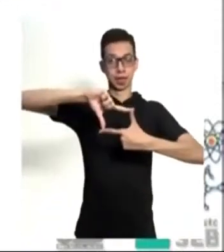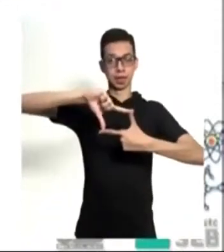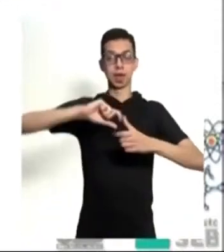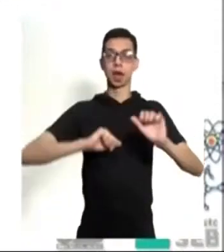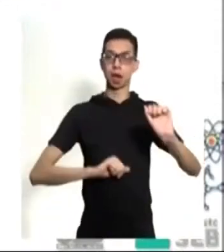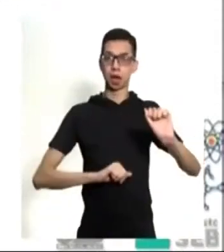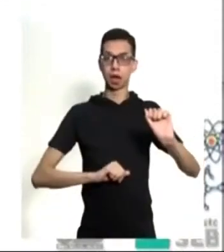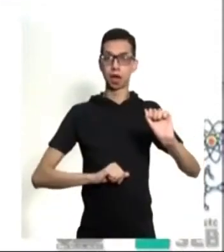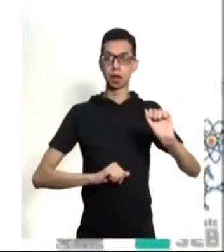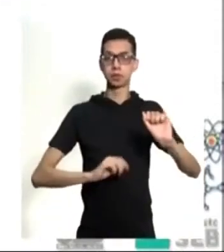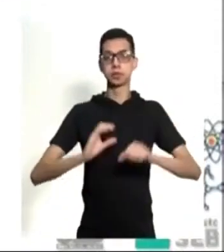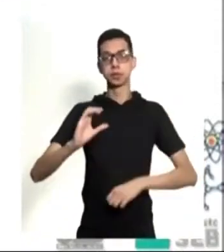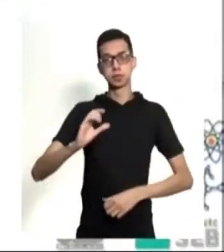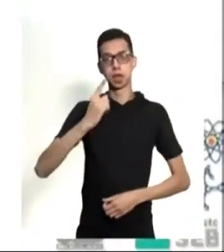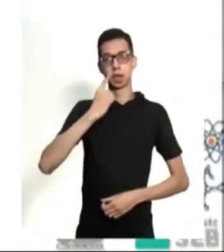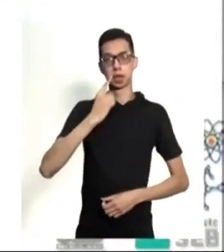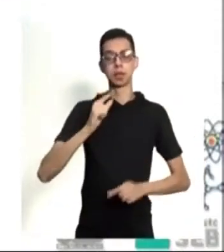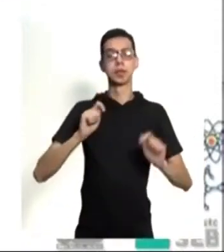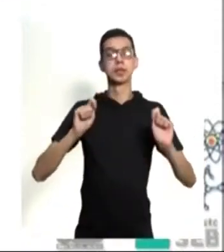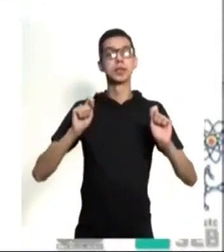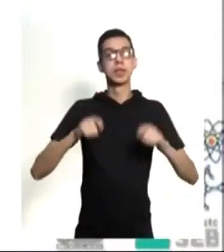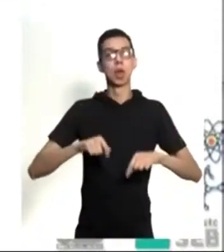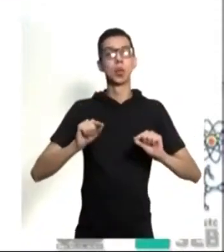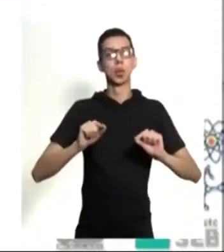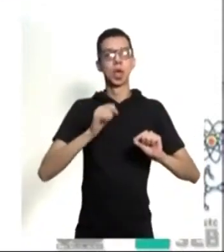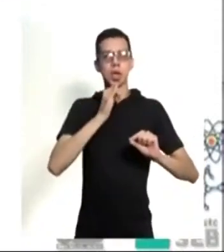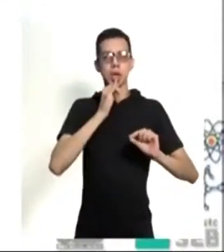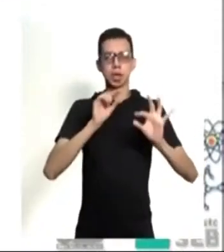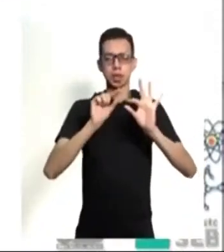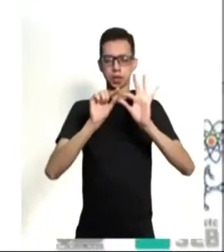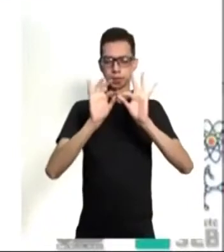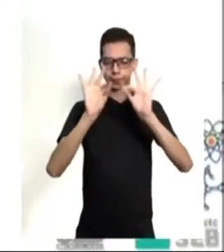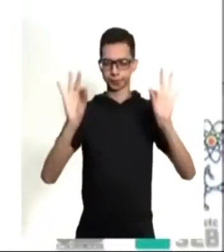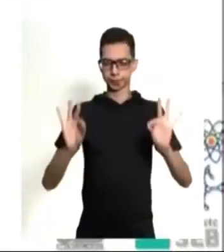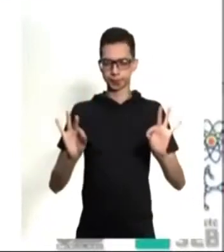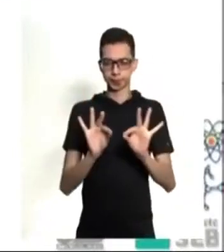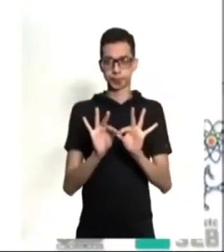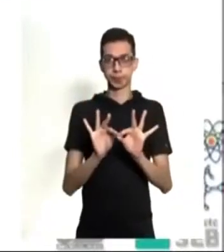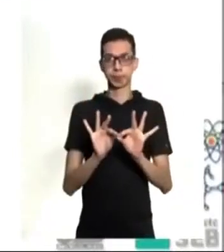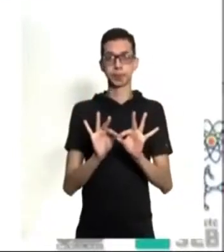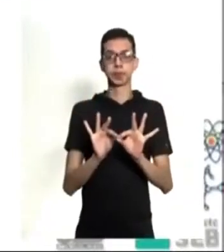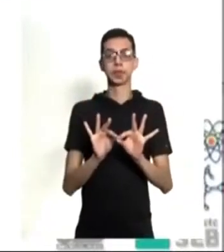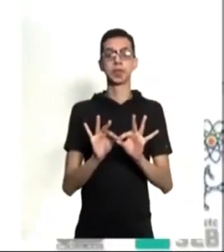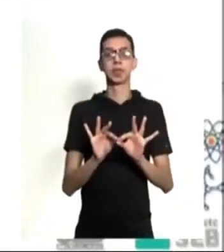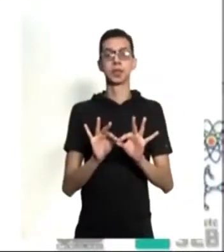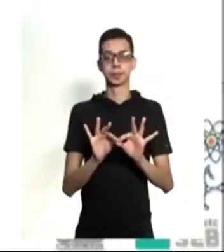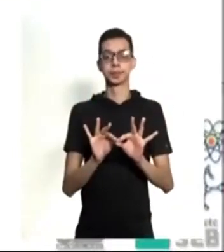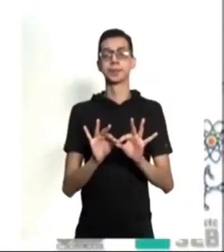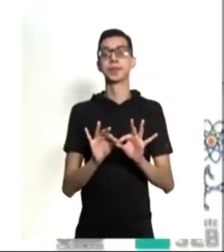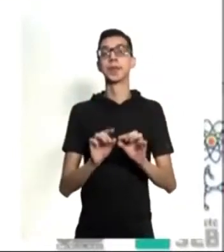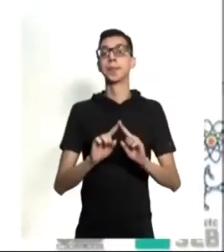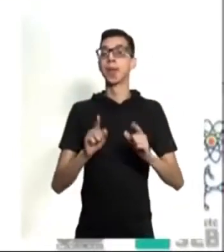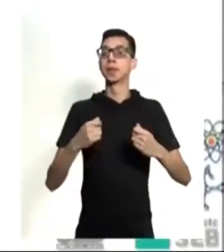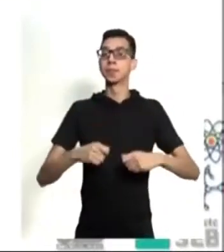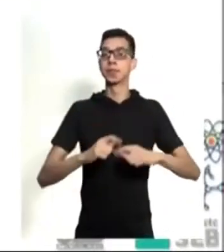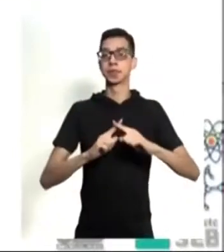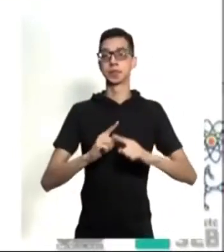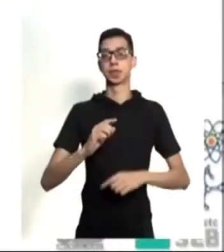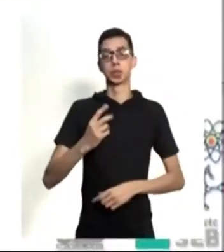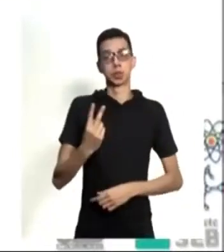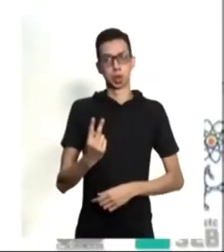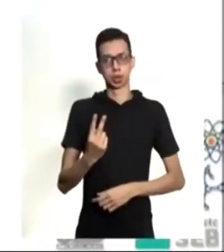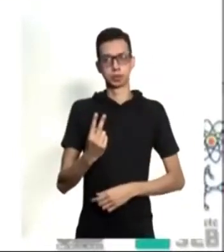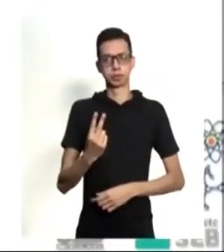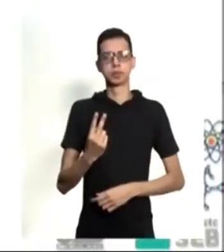e C. A área daria A vezes C, só que multiplica por 2, porque são 2. Coloca esse 2 em evidência, é a área